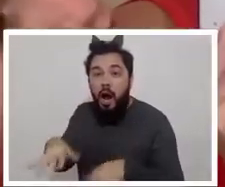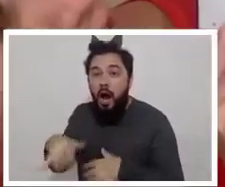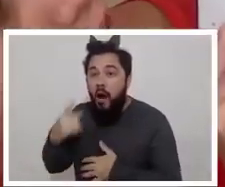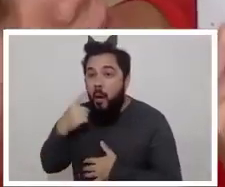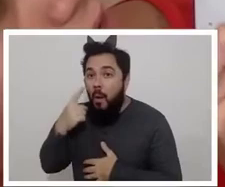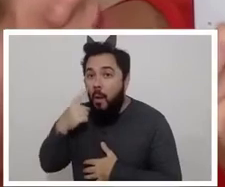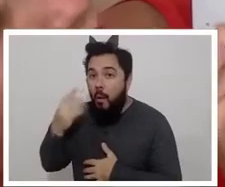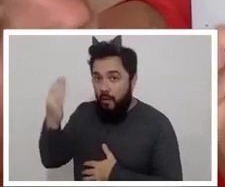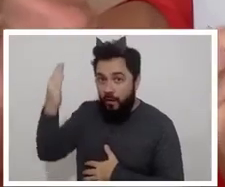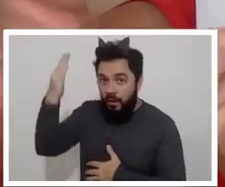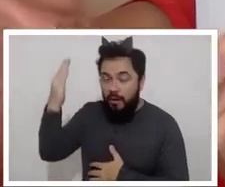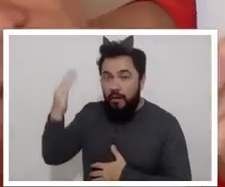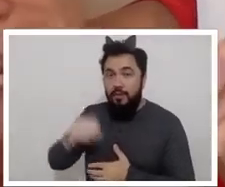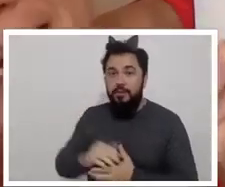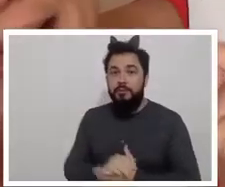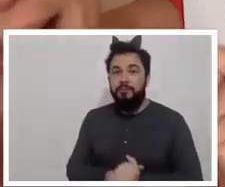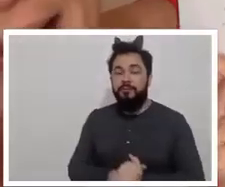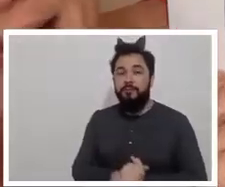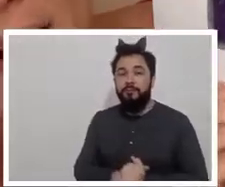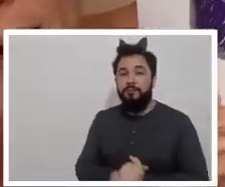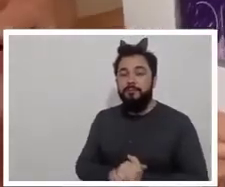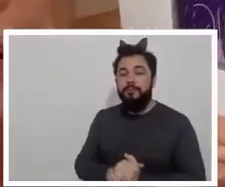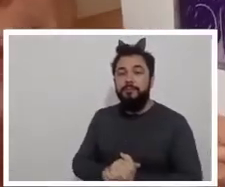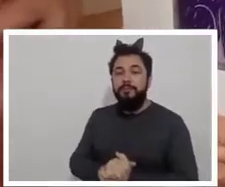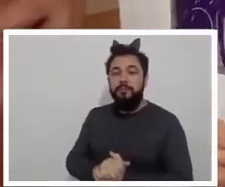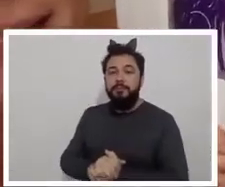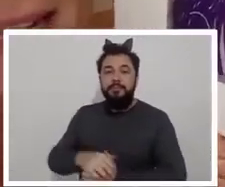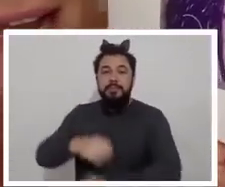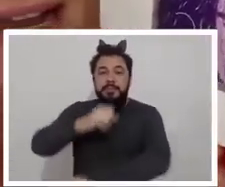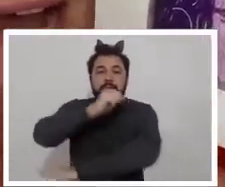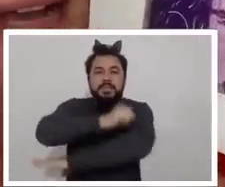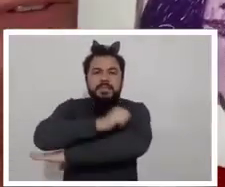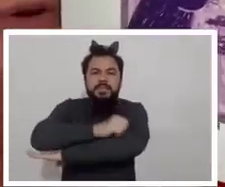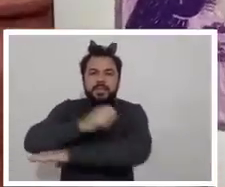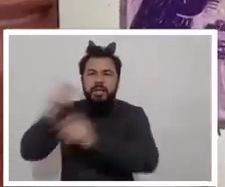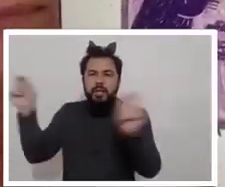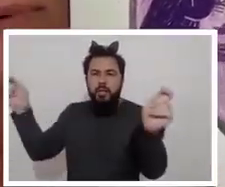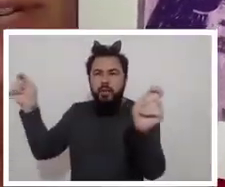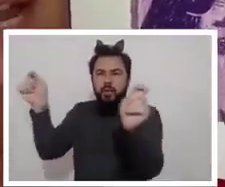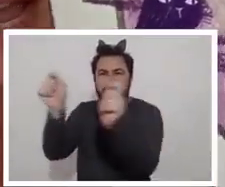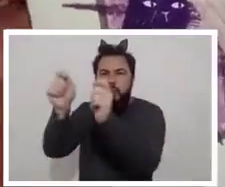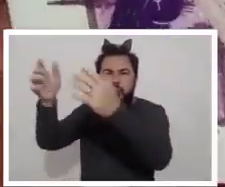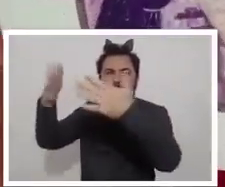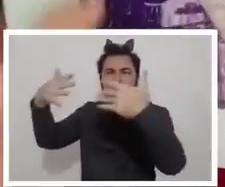curtindo janela de aparecida